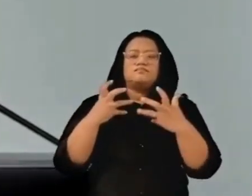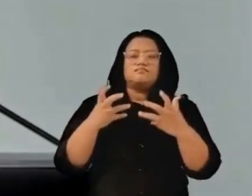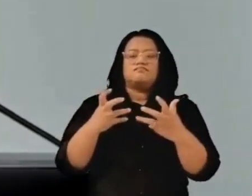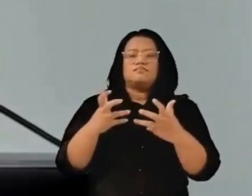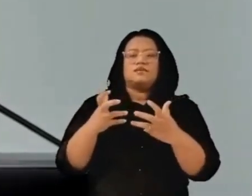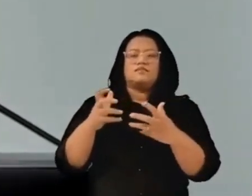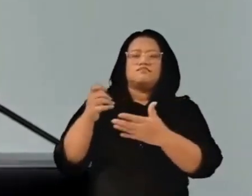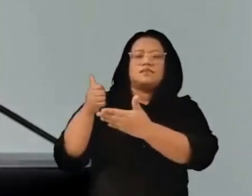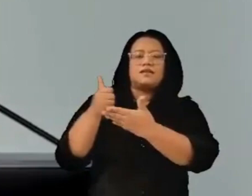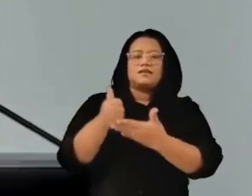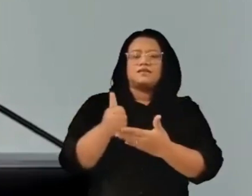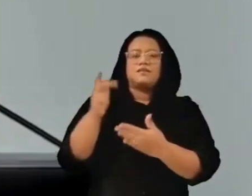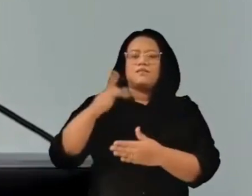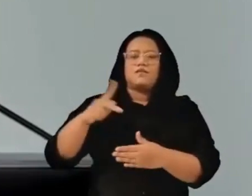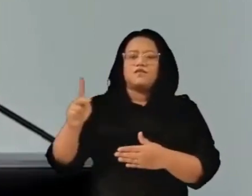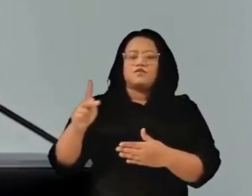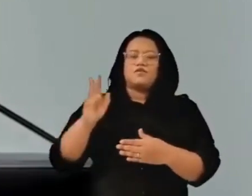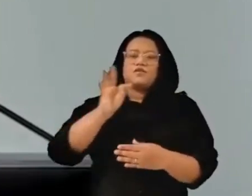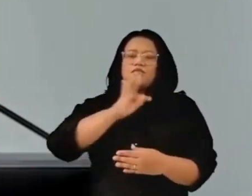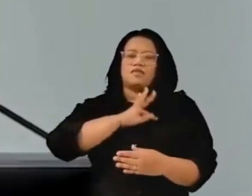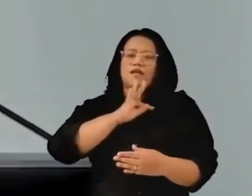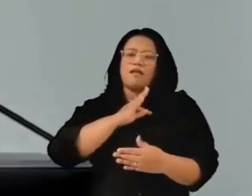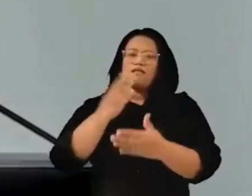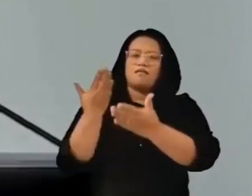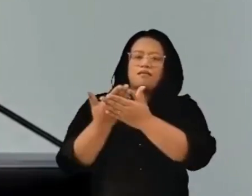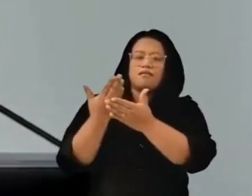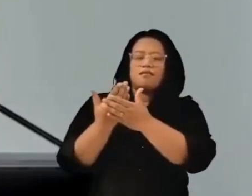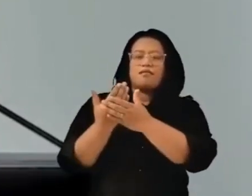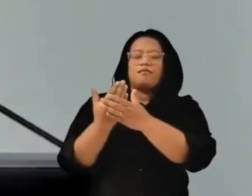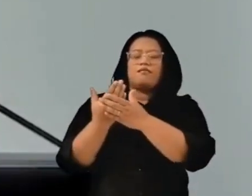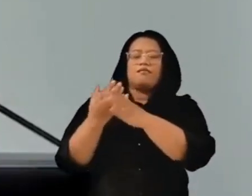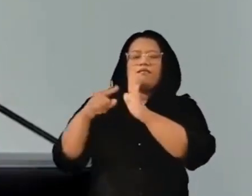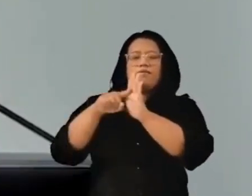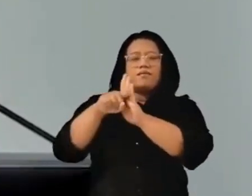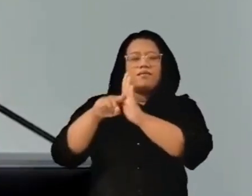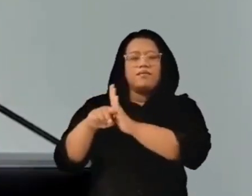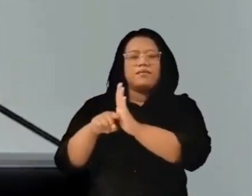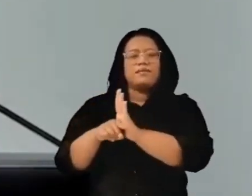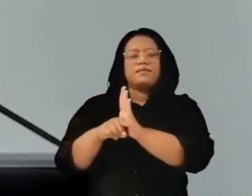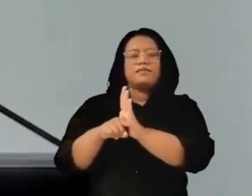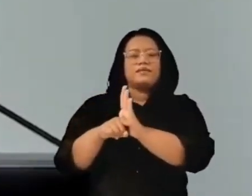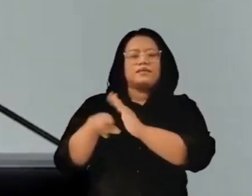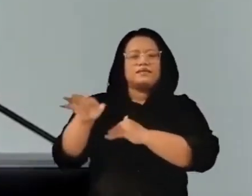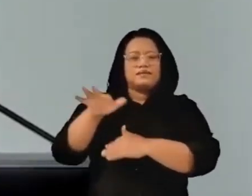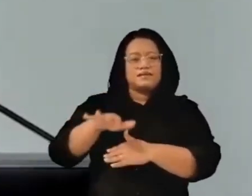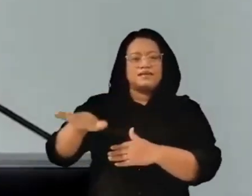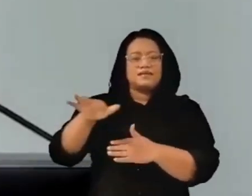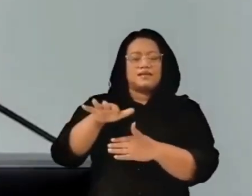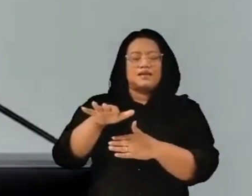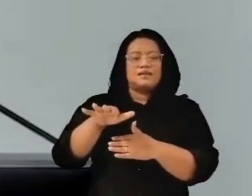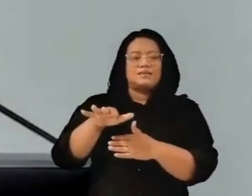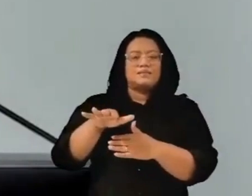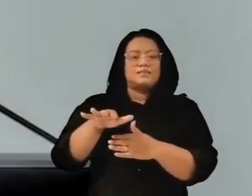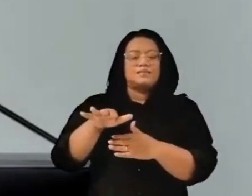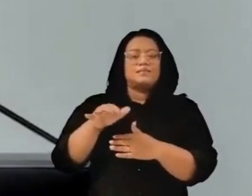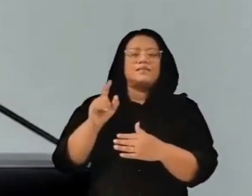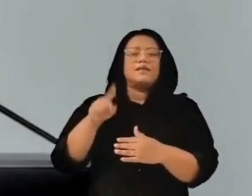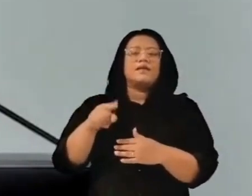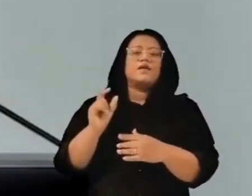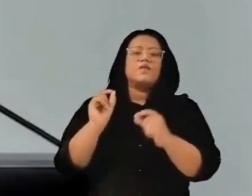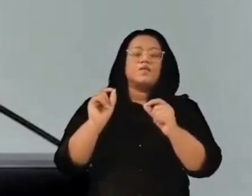professores, técnicos, estudiosos, pesquisadores dessa área, e a ideia é que a gente possa, ao